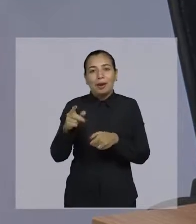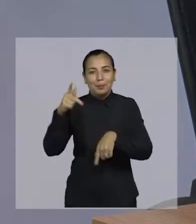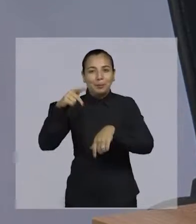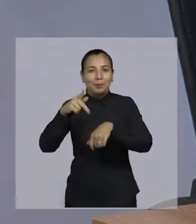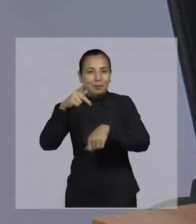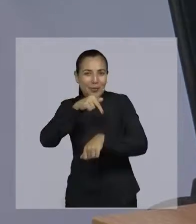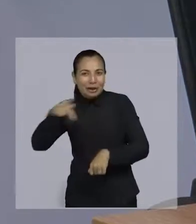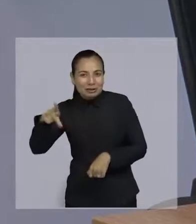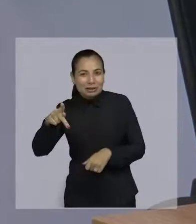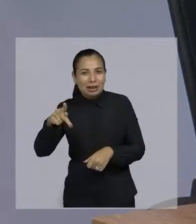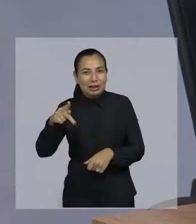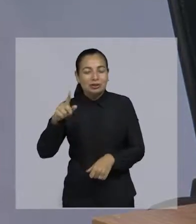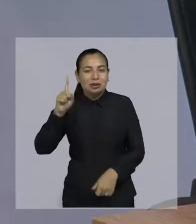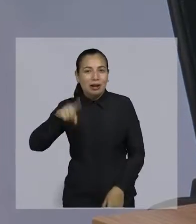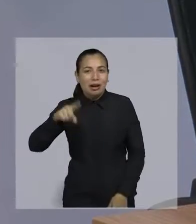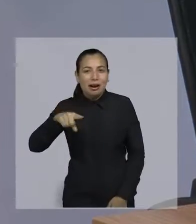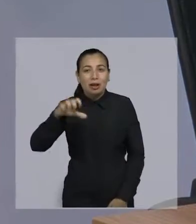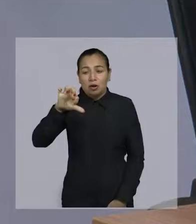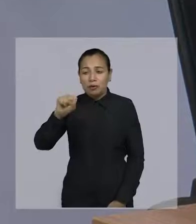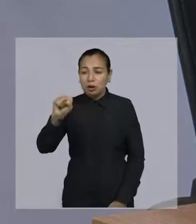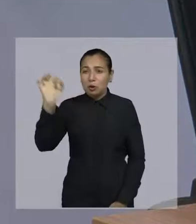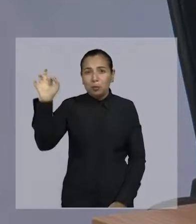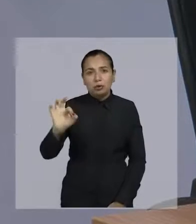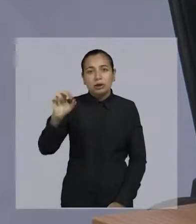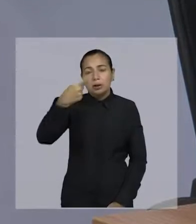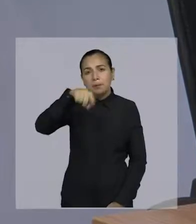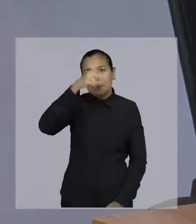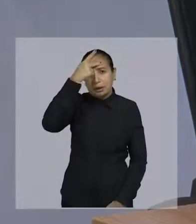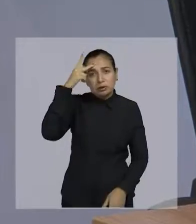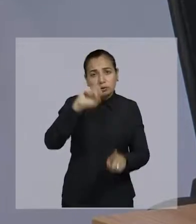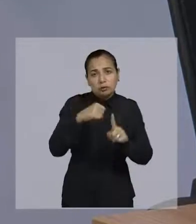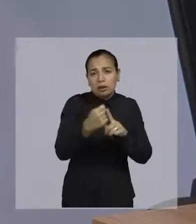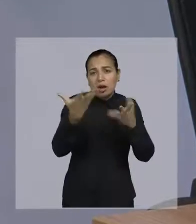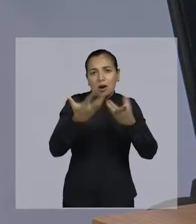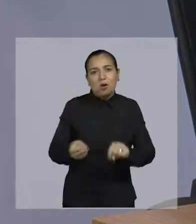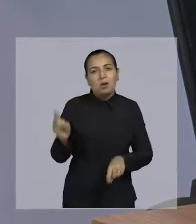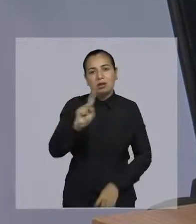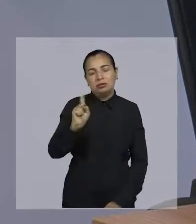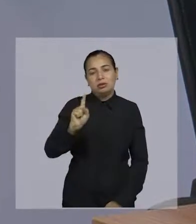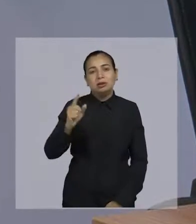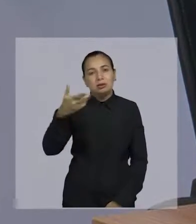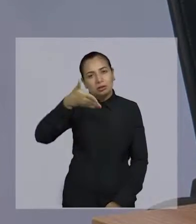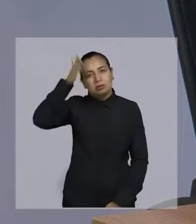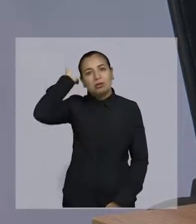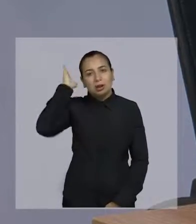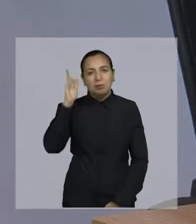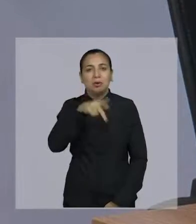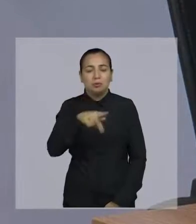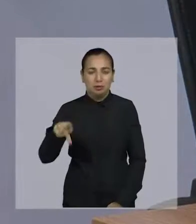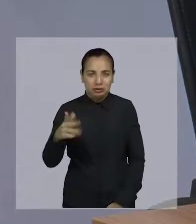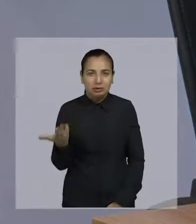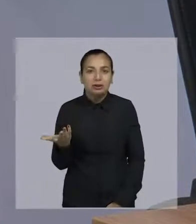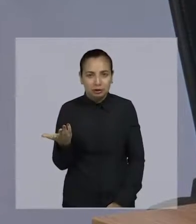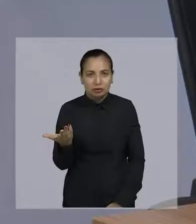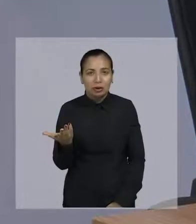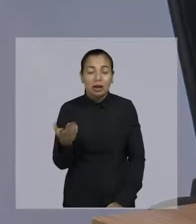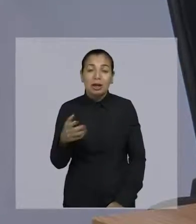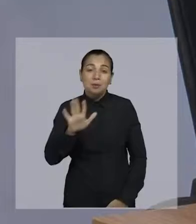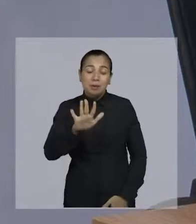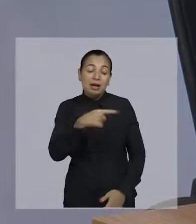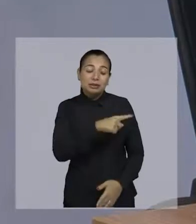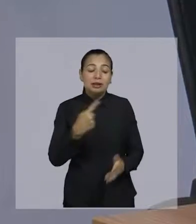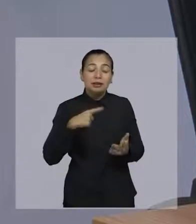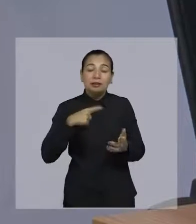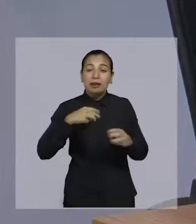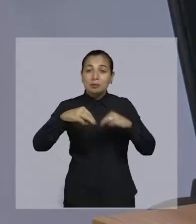com 98% de rejeição, praticamente 100%. Né? E o mercado, que